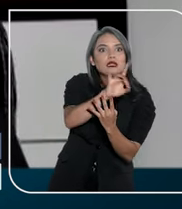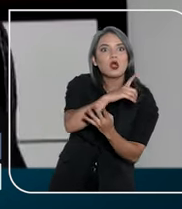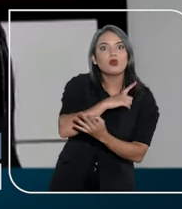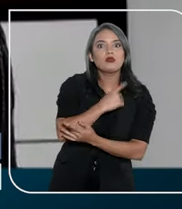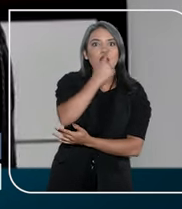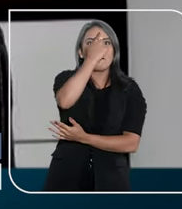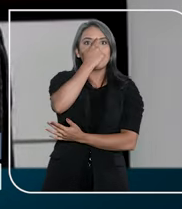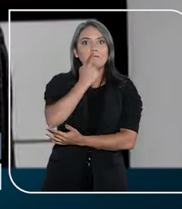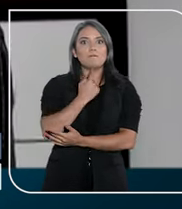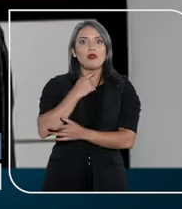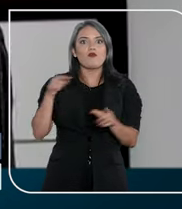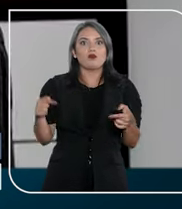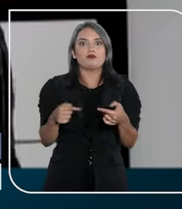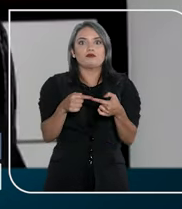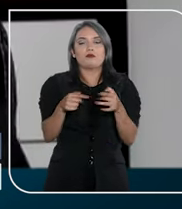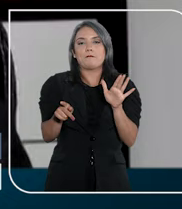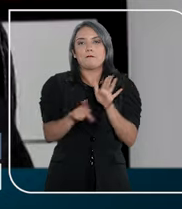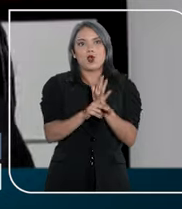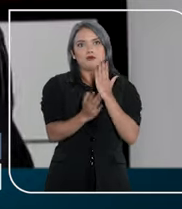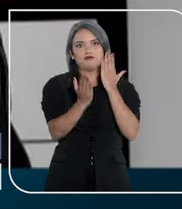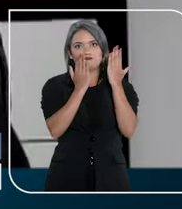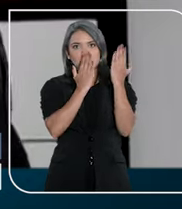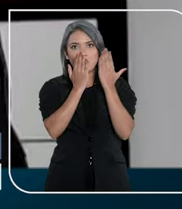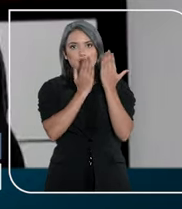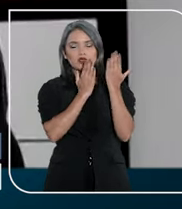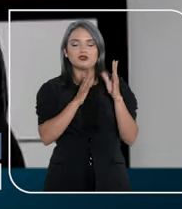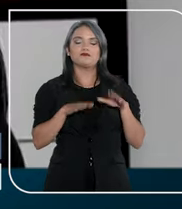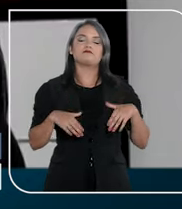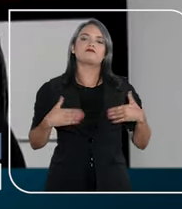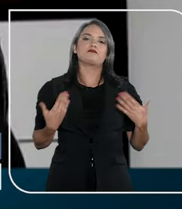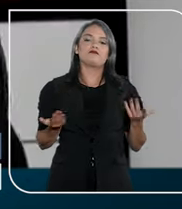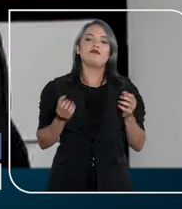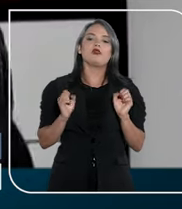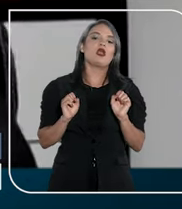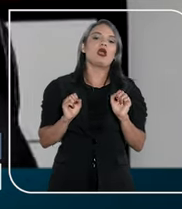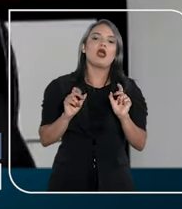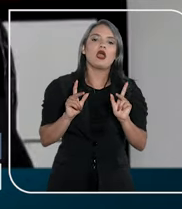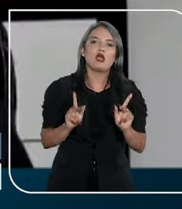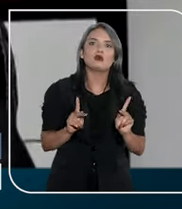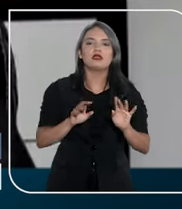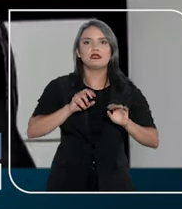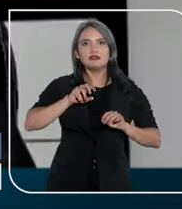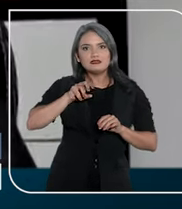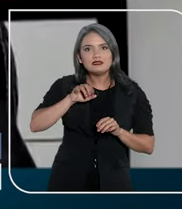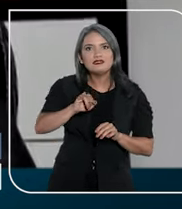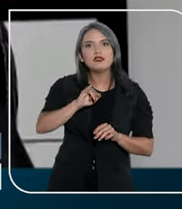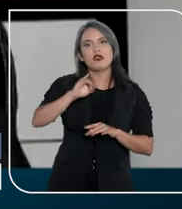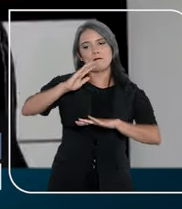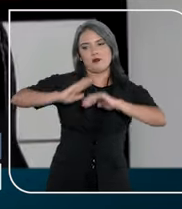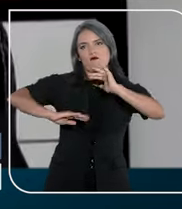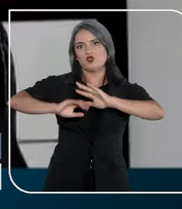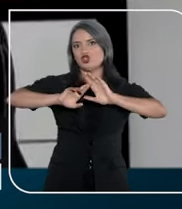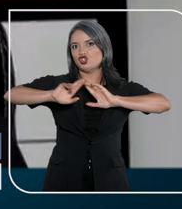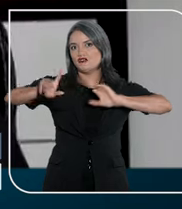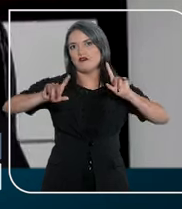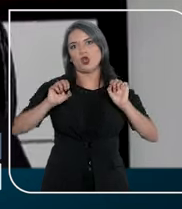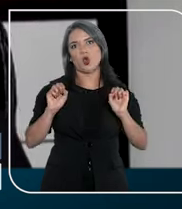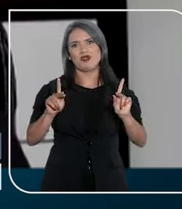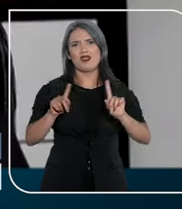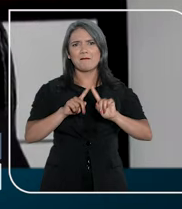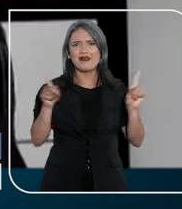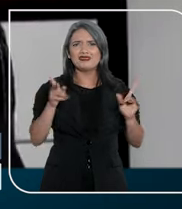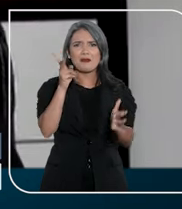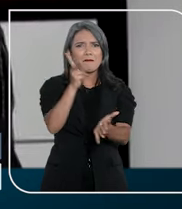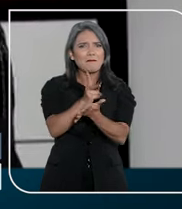um tem um perfil profissiográfico. Quando o cargo é distinto, professor Fábio, eu consigo entender. Mas quando o cargo é o mesmo